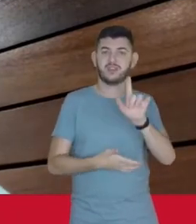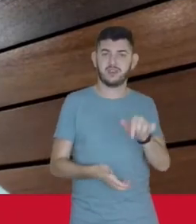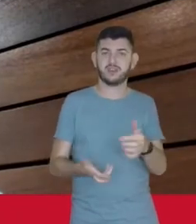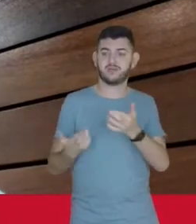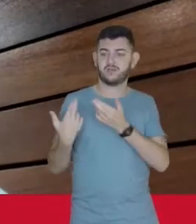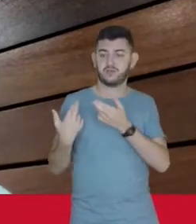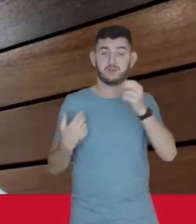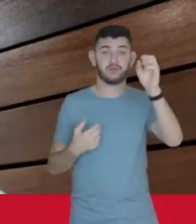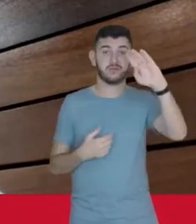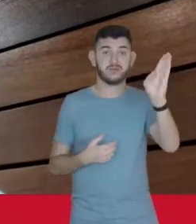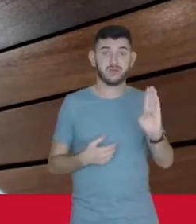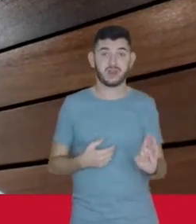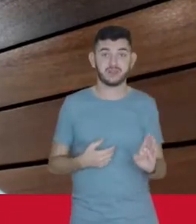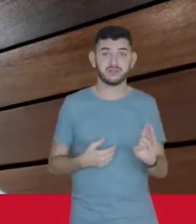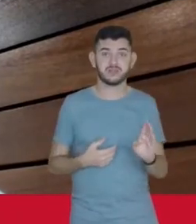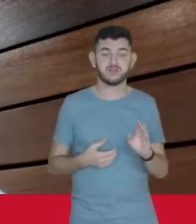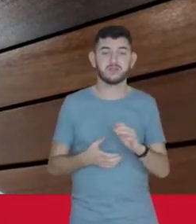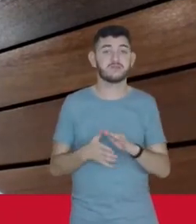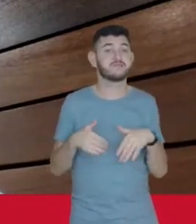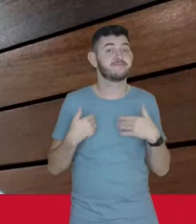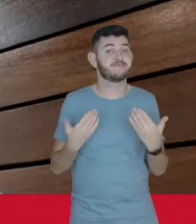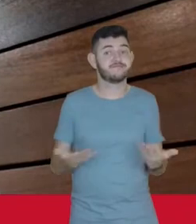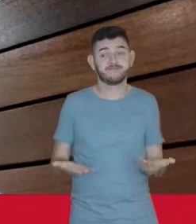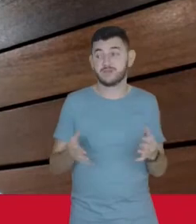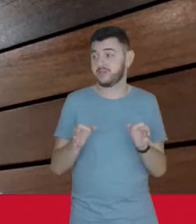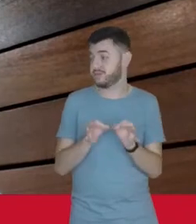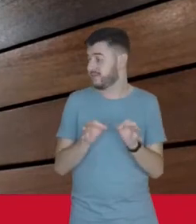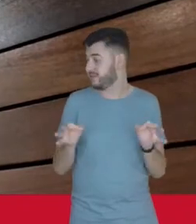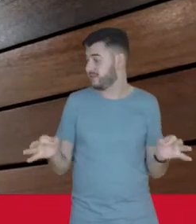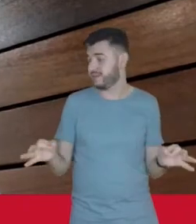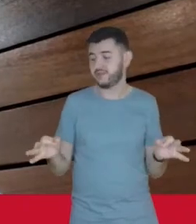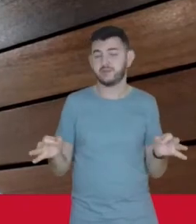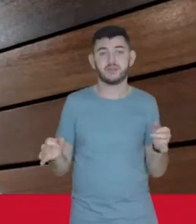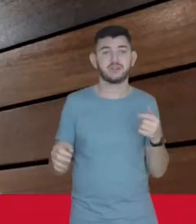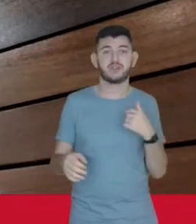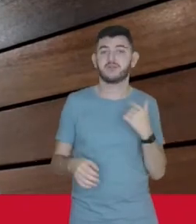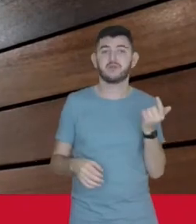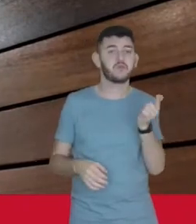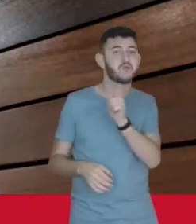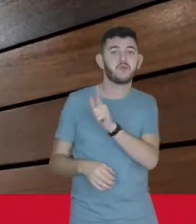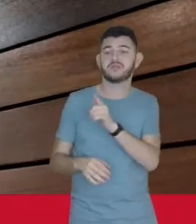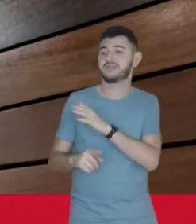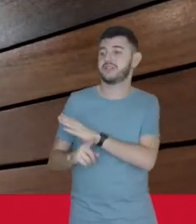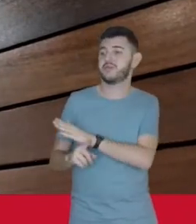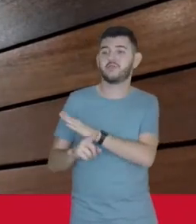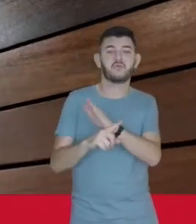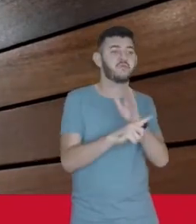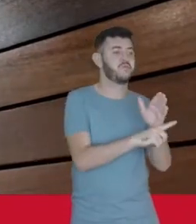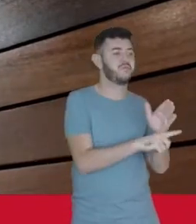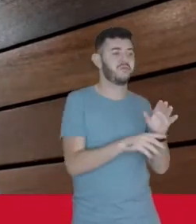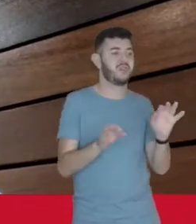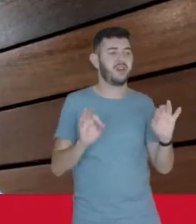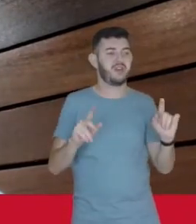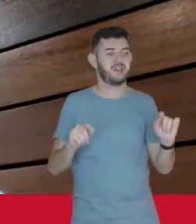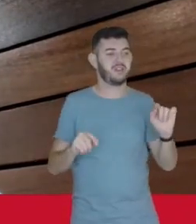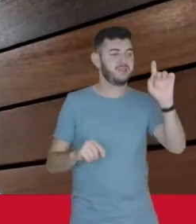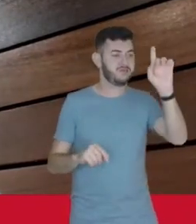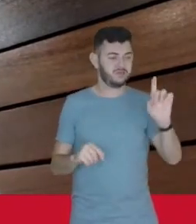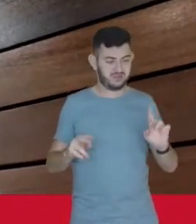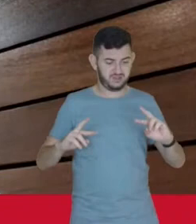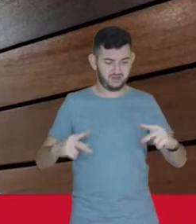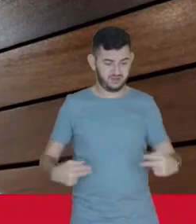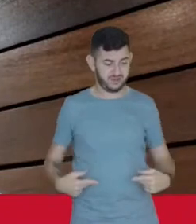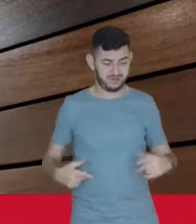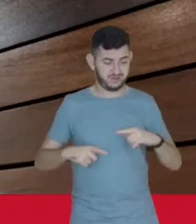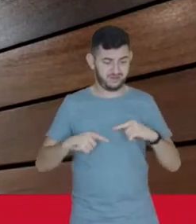brasileiro, simplesmente eu deixo de acessar esse direito humano